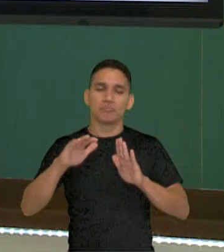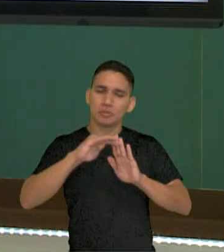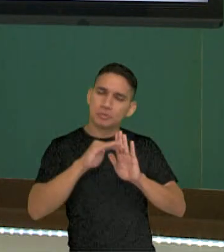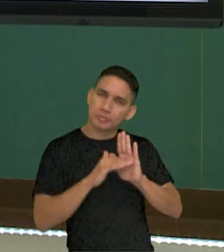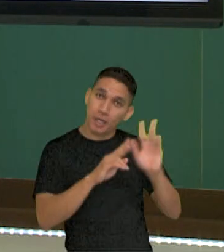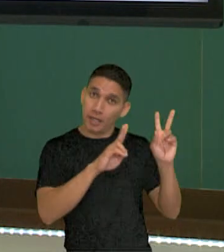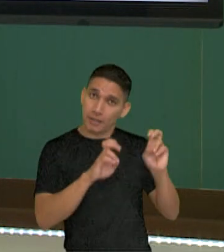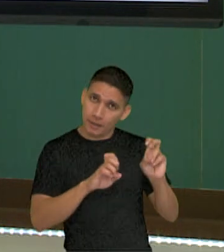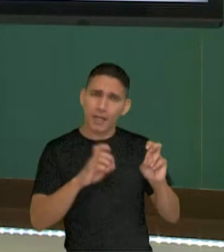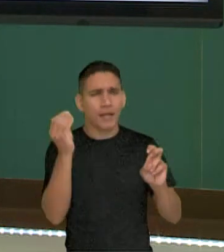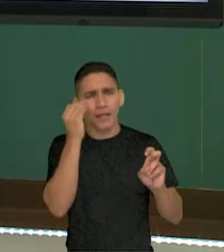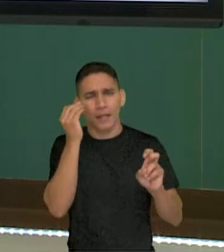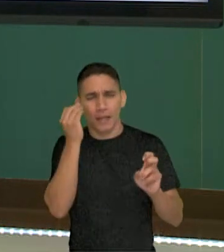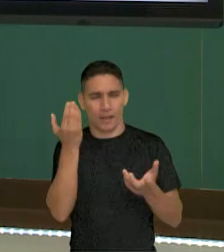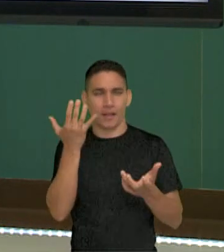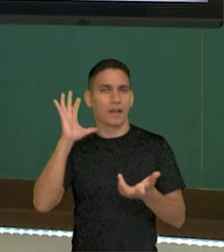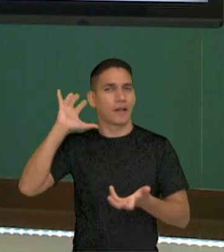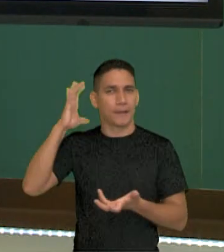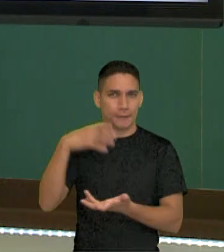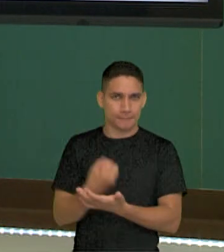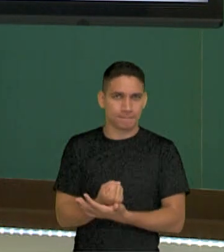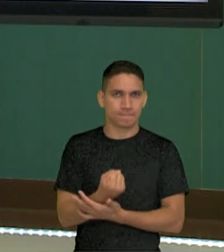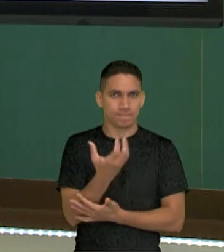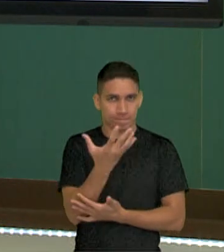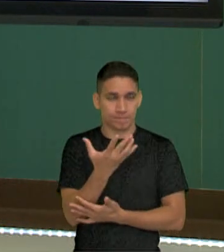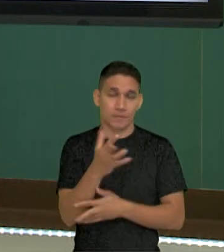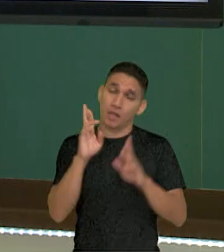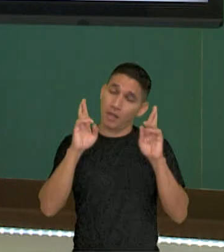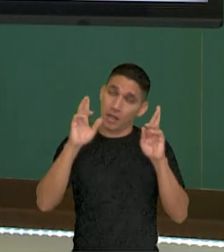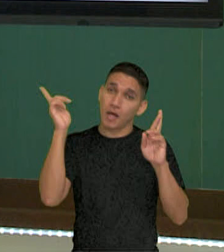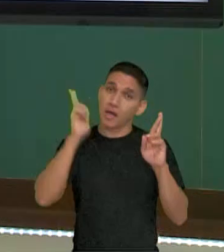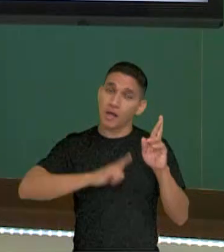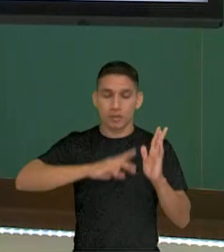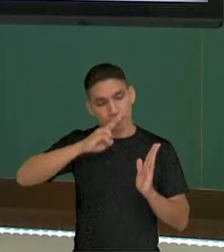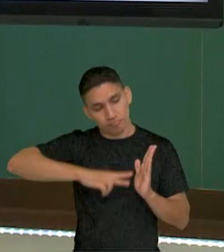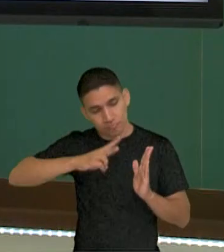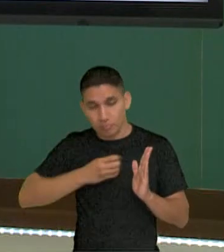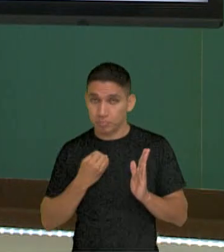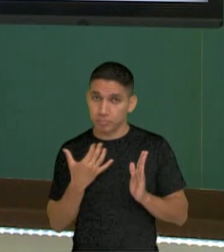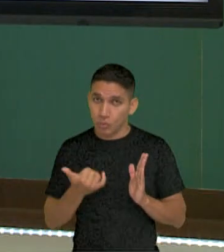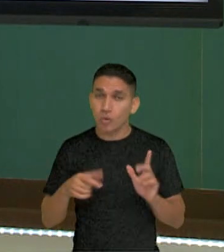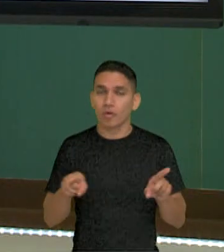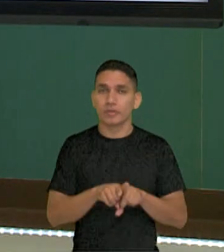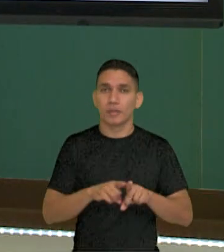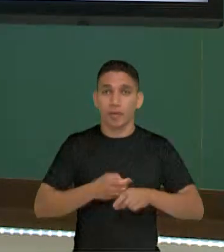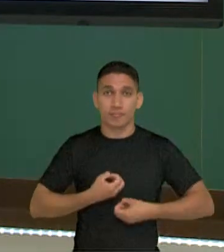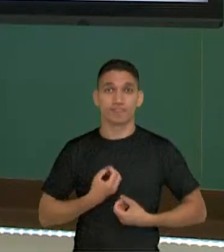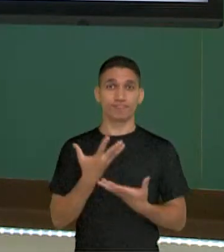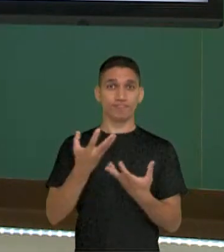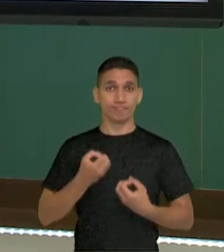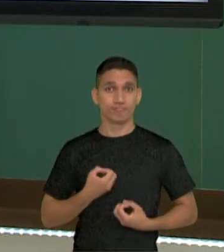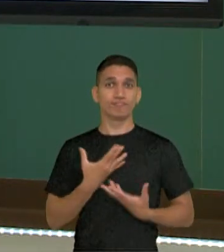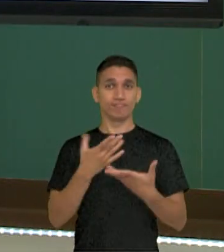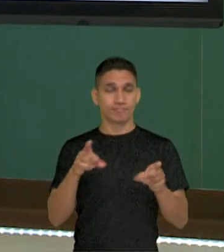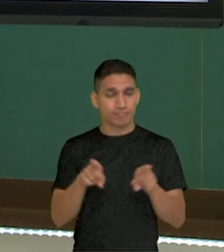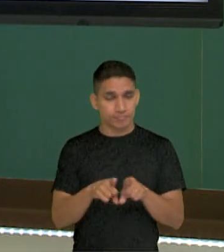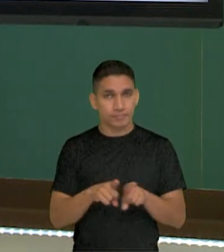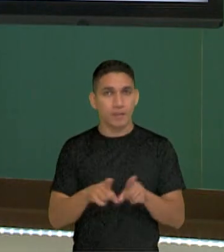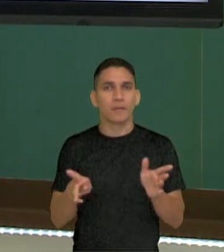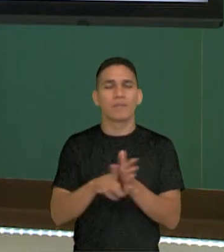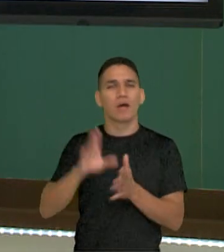e praticar o podcast? Com certeza fará muito bem a leitura, a pronúncia, né? E o podcast